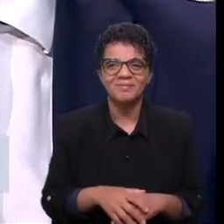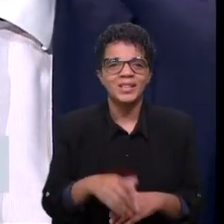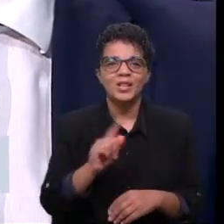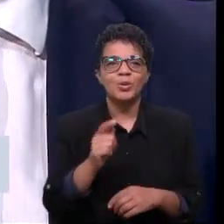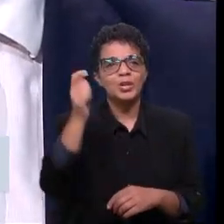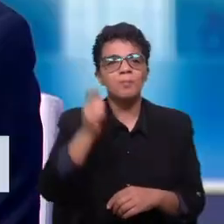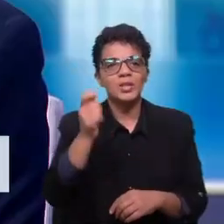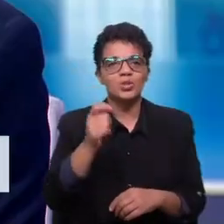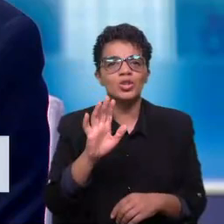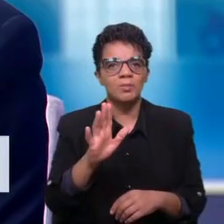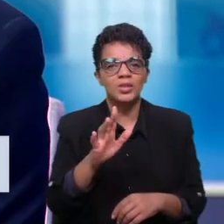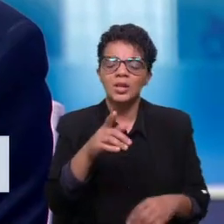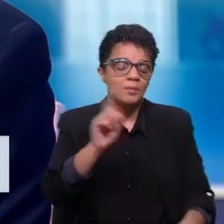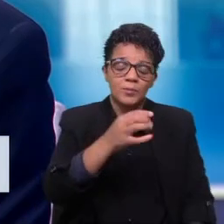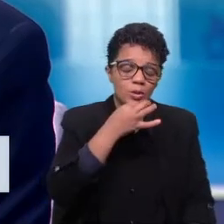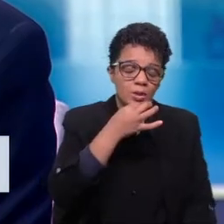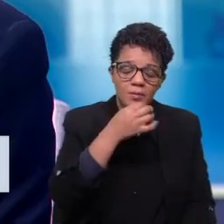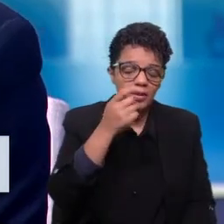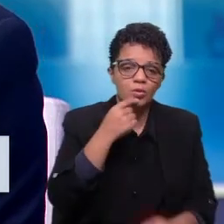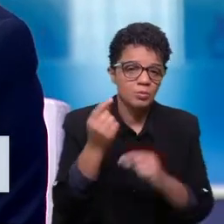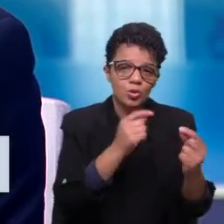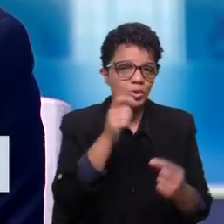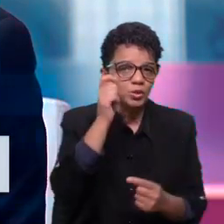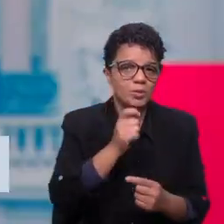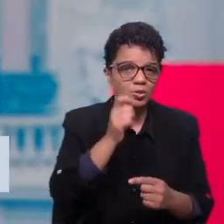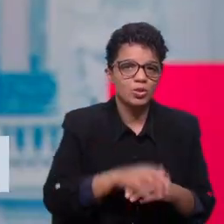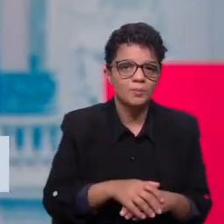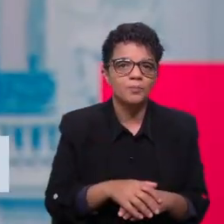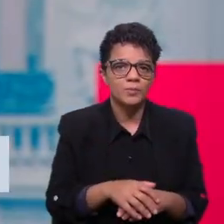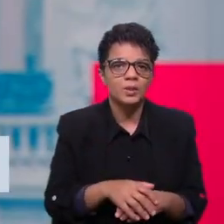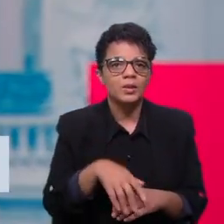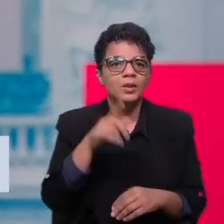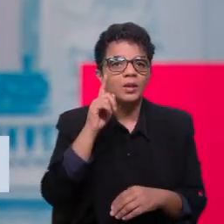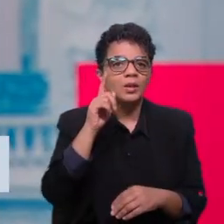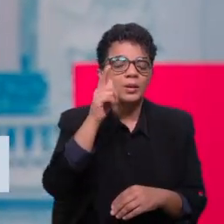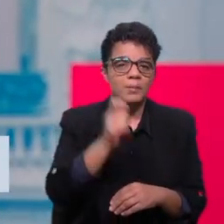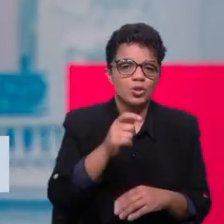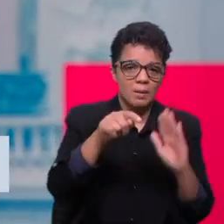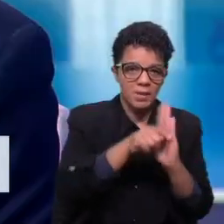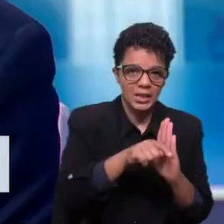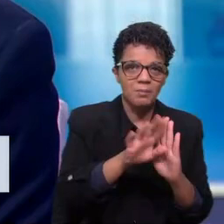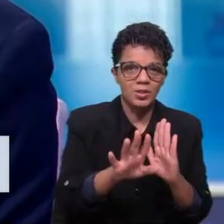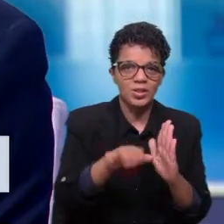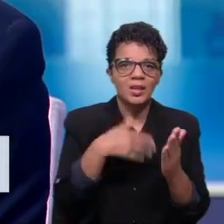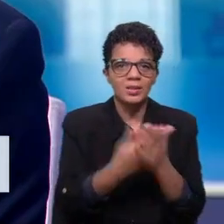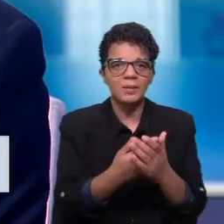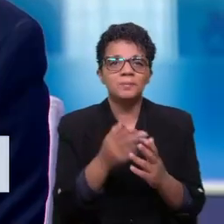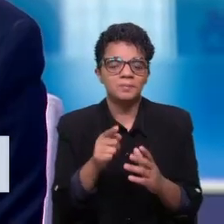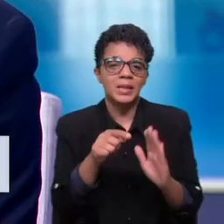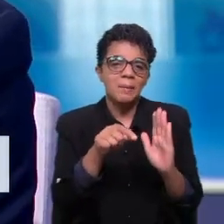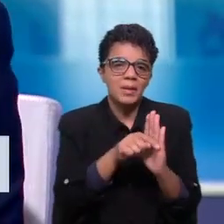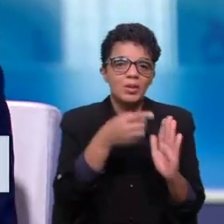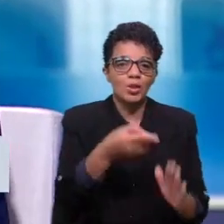monro equivalência equivalência pensões mimas tem m